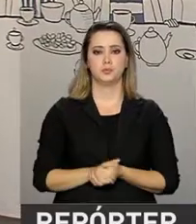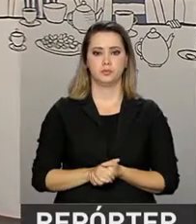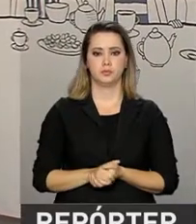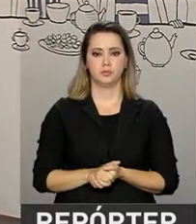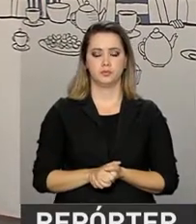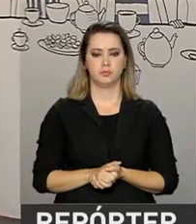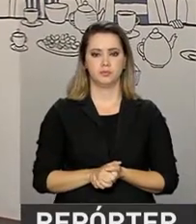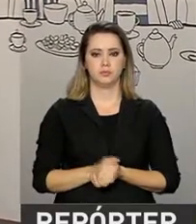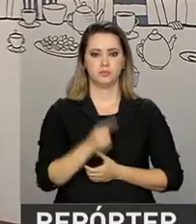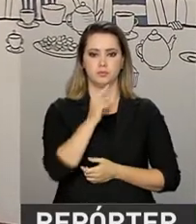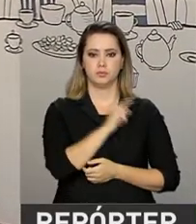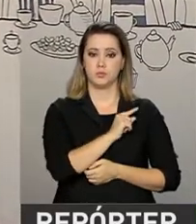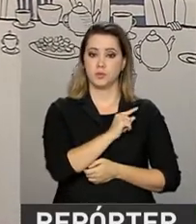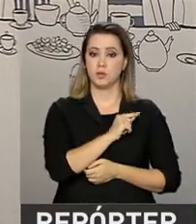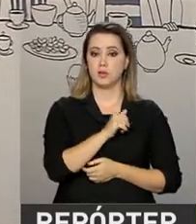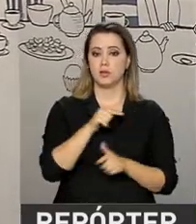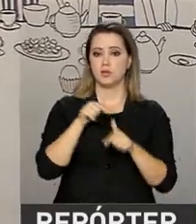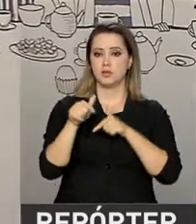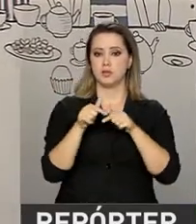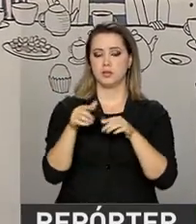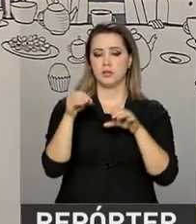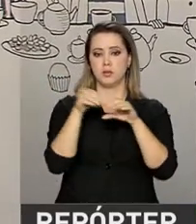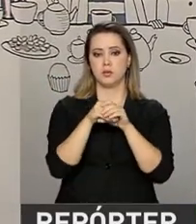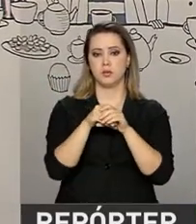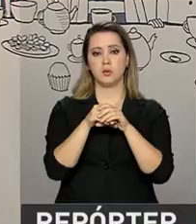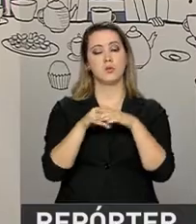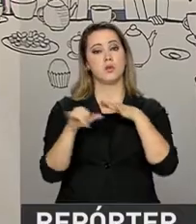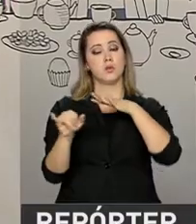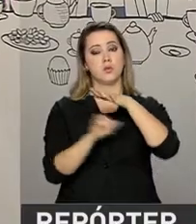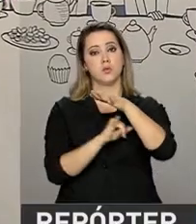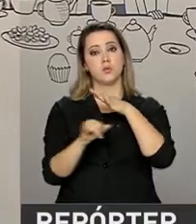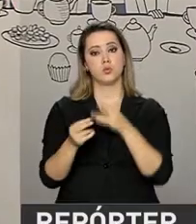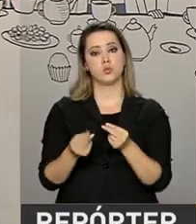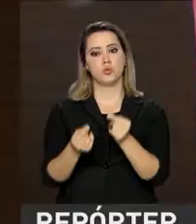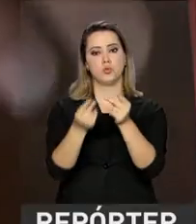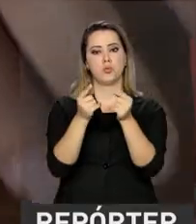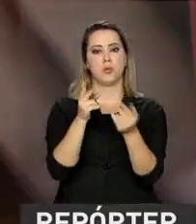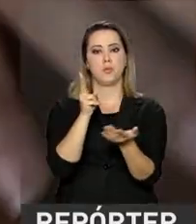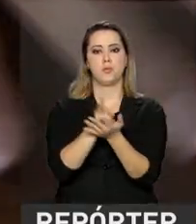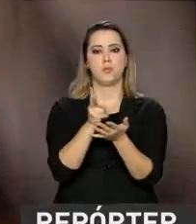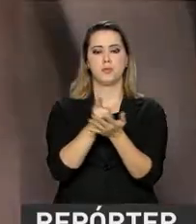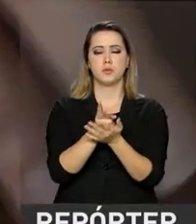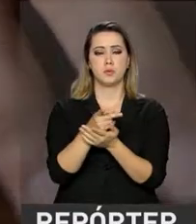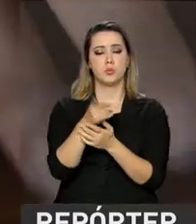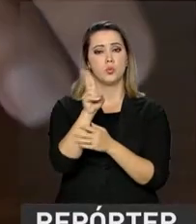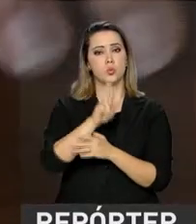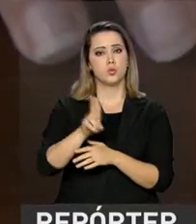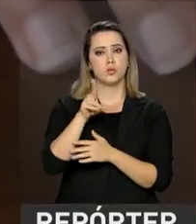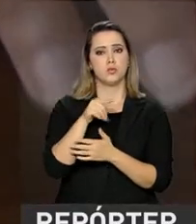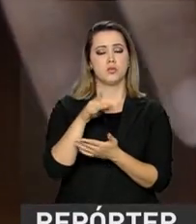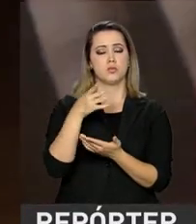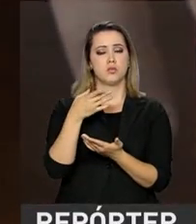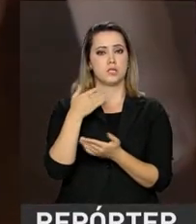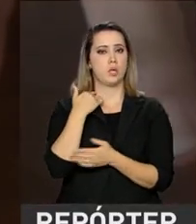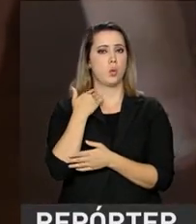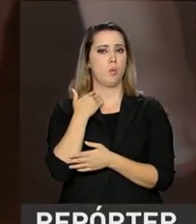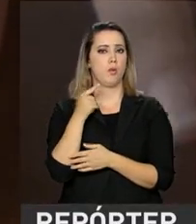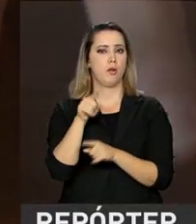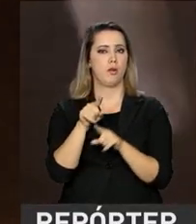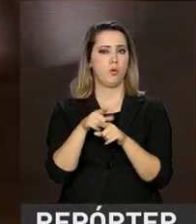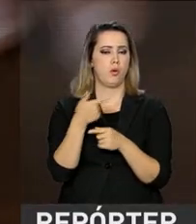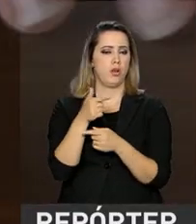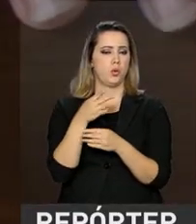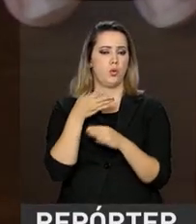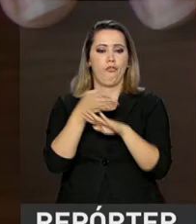sílvia do monte trabalha em uma instituição financeira embora conviva diariamente com as transações bancárias ela não tem o